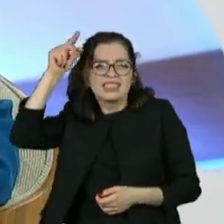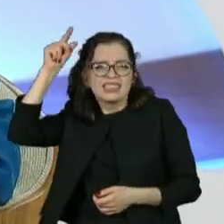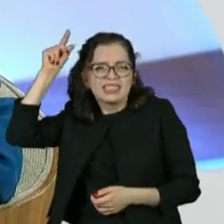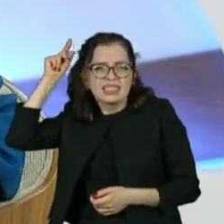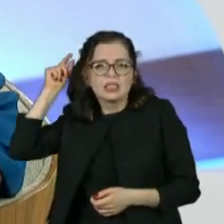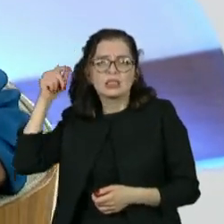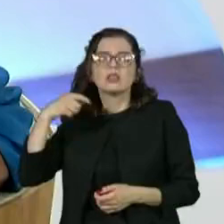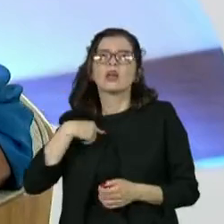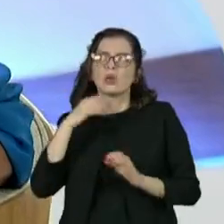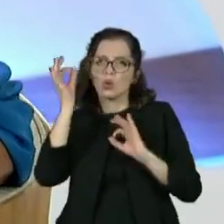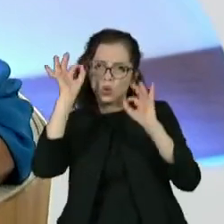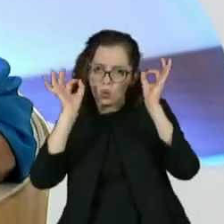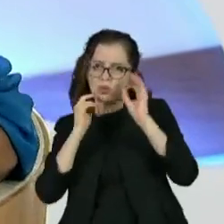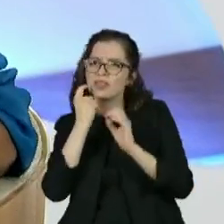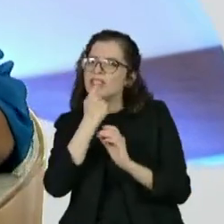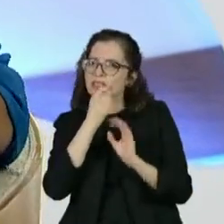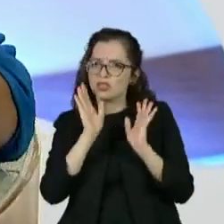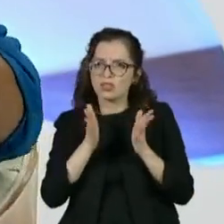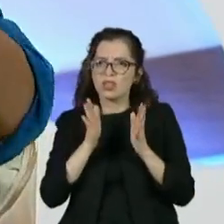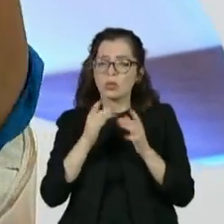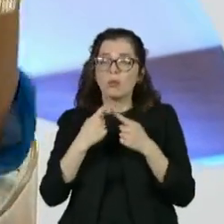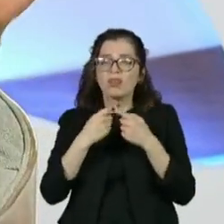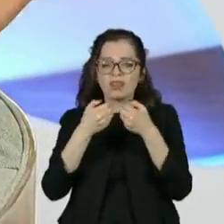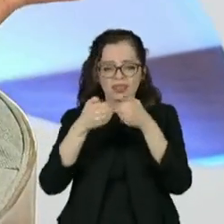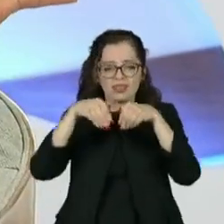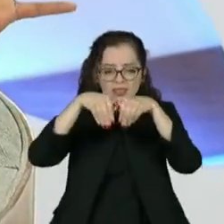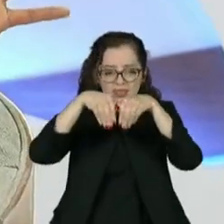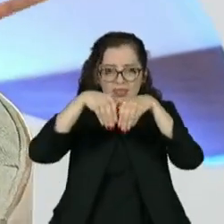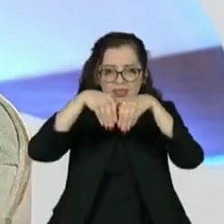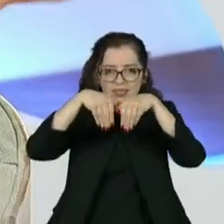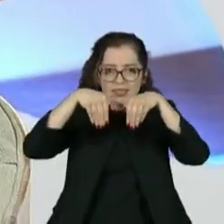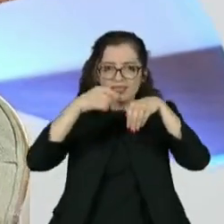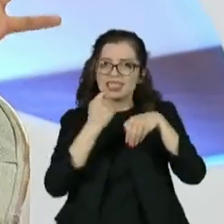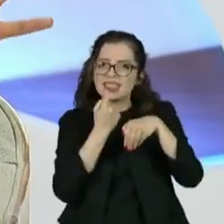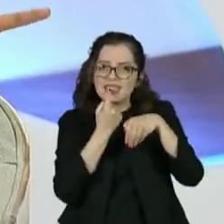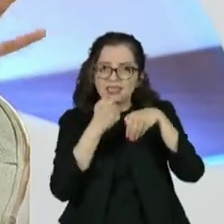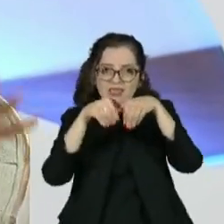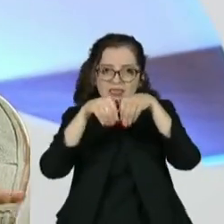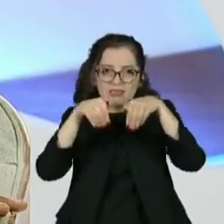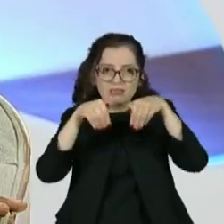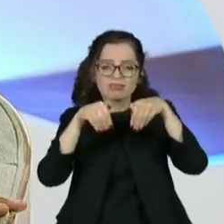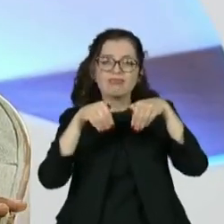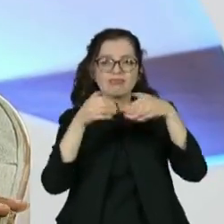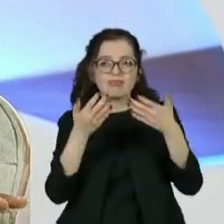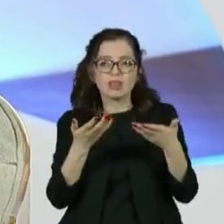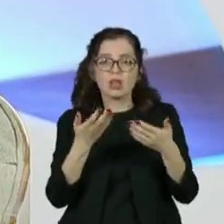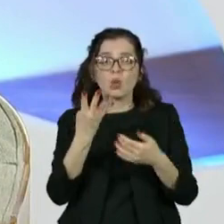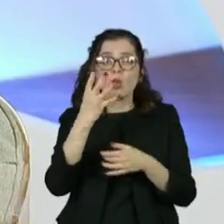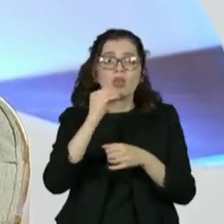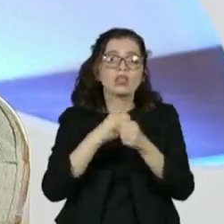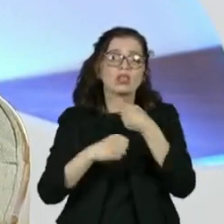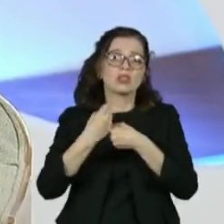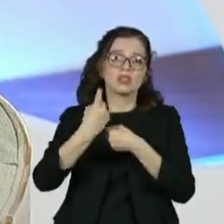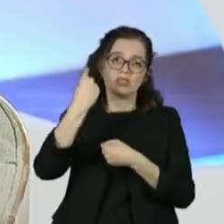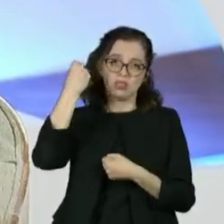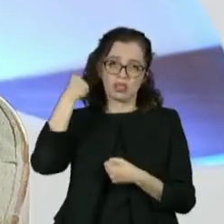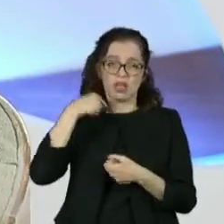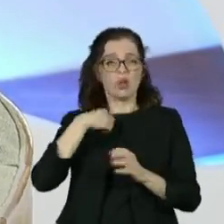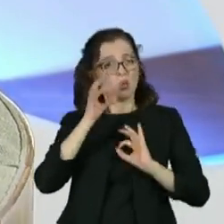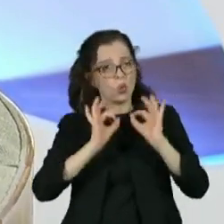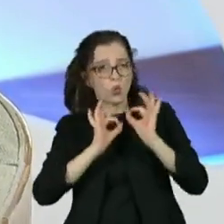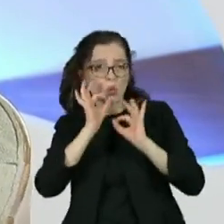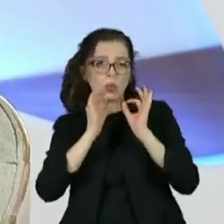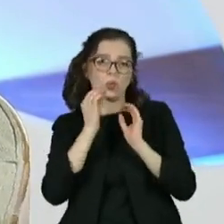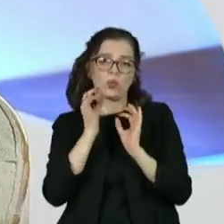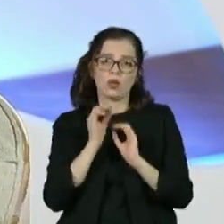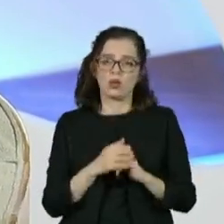dentuça e tinha o dente aberto até 40 anos atrás. Fiz e acabou. Aí botaram lá, tá vendo o